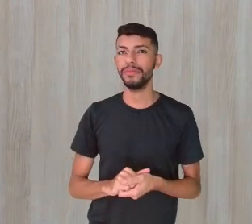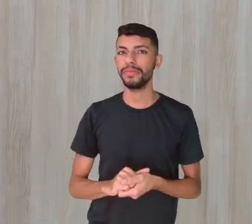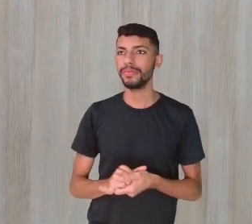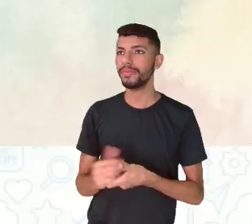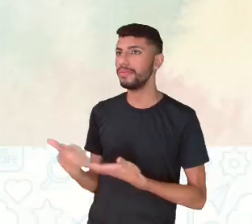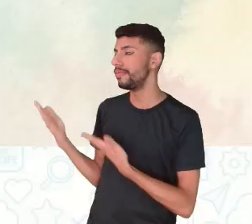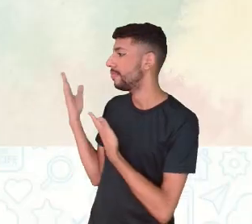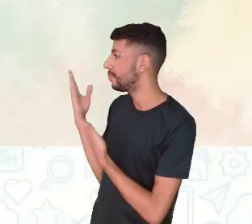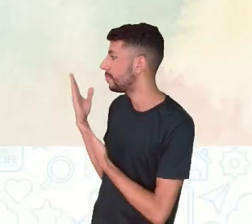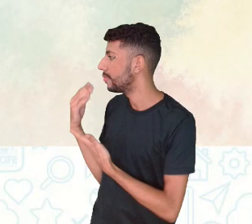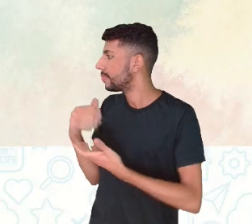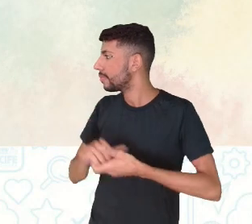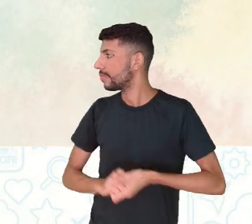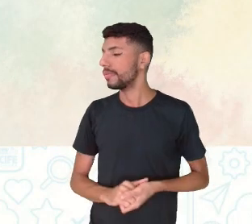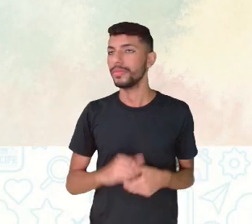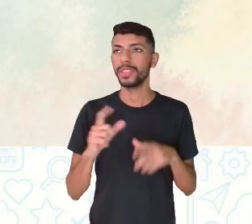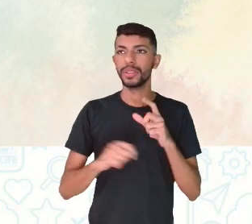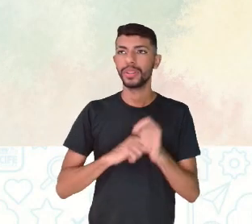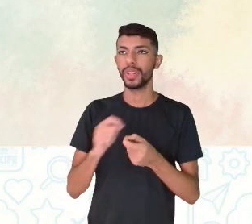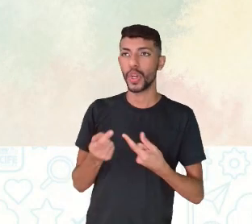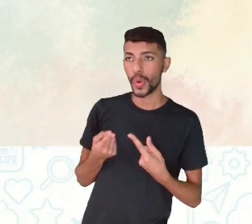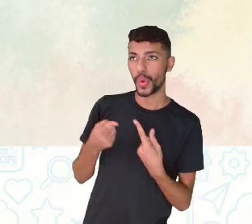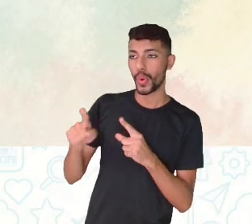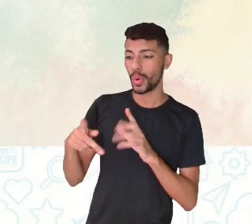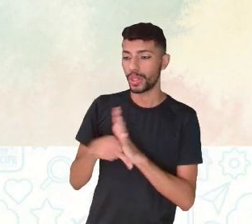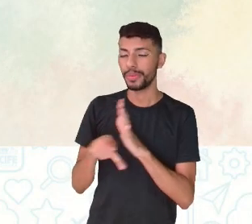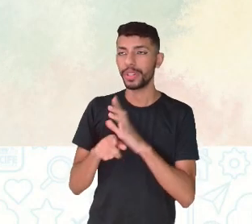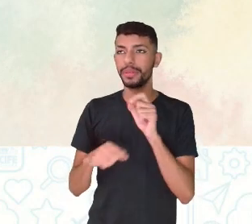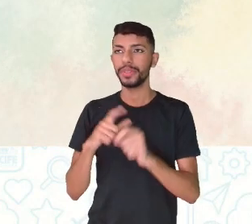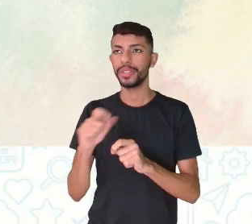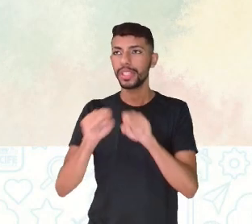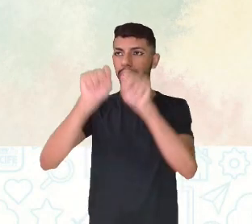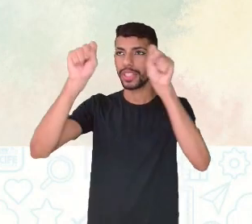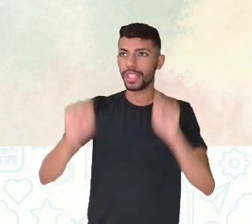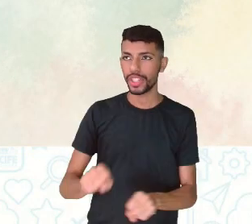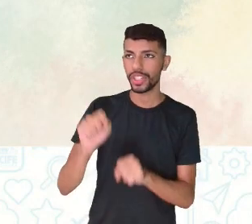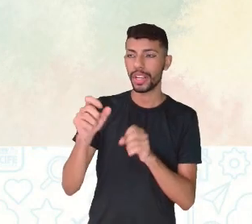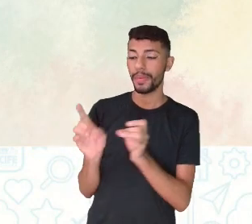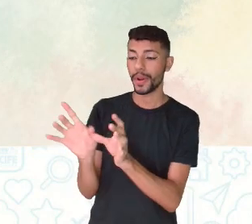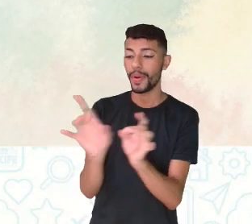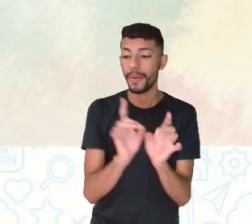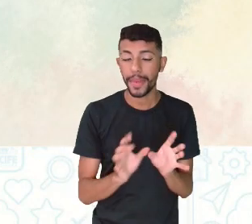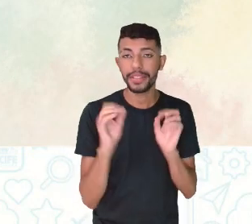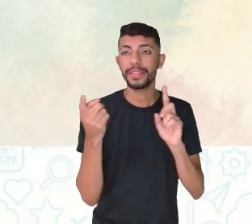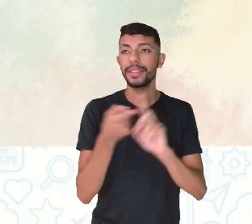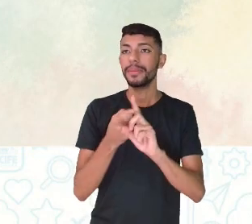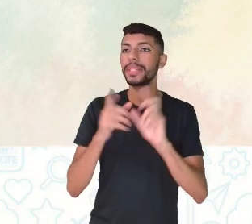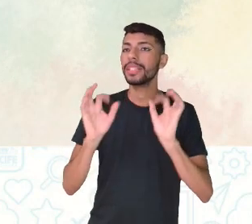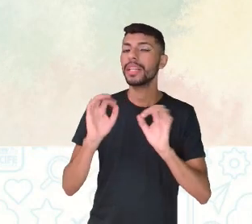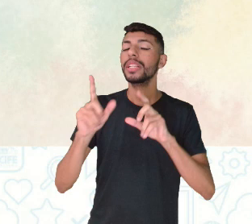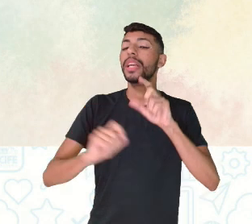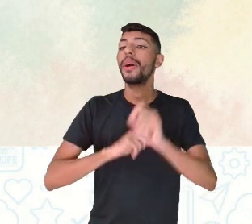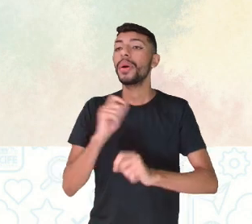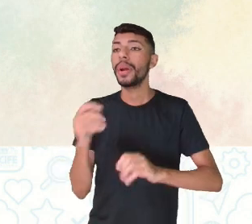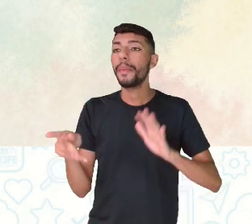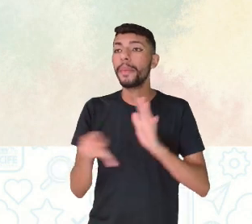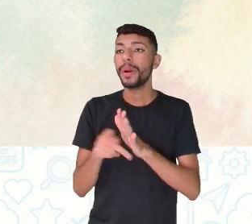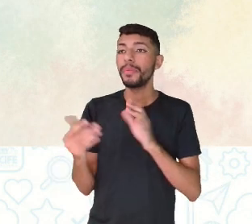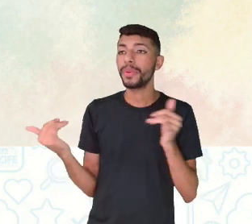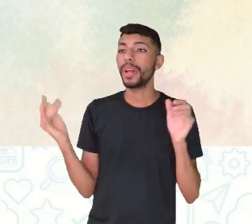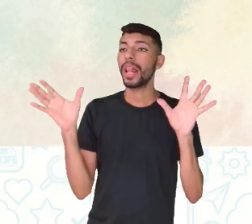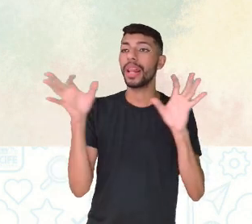só, a oposição ao sistema de exclusividade do comércio também, né, que tem muito a ver com ali a